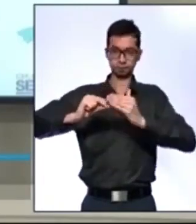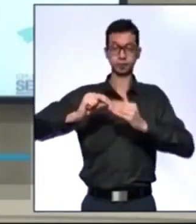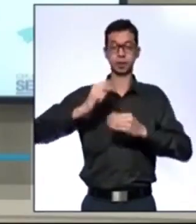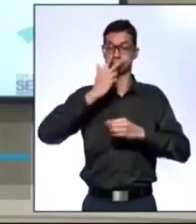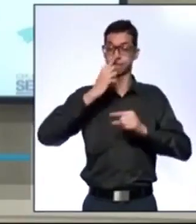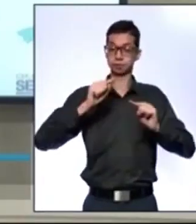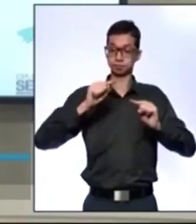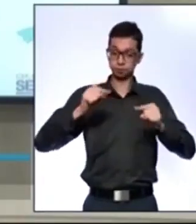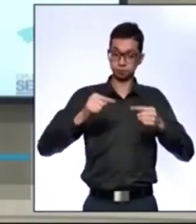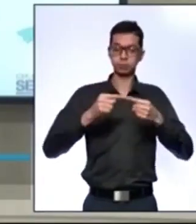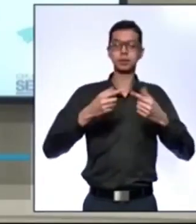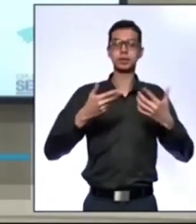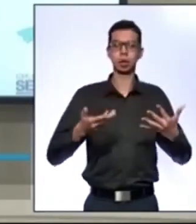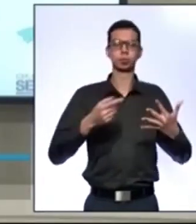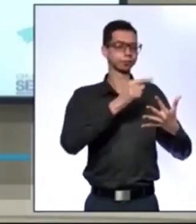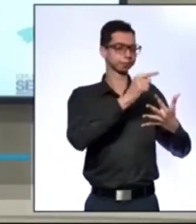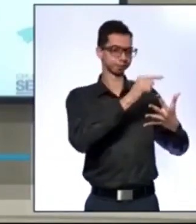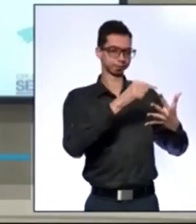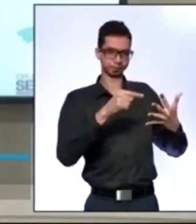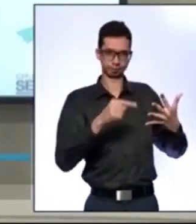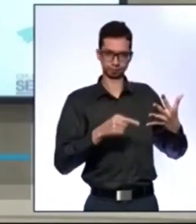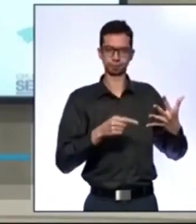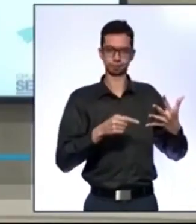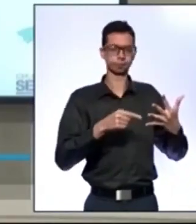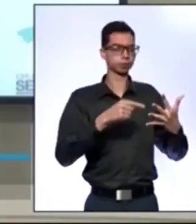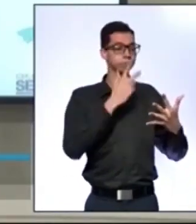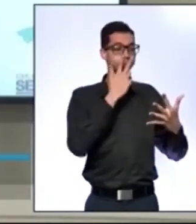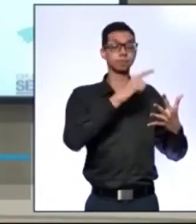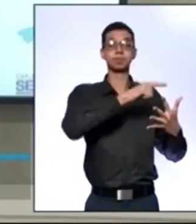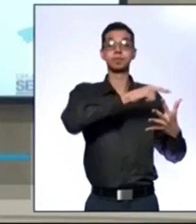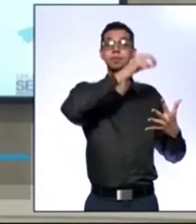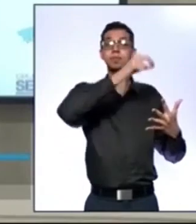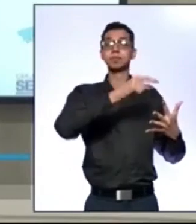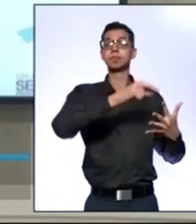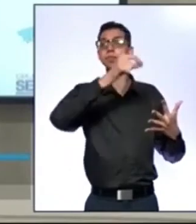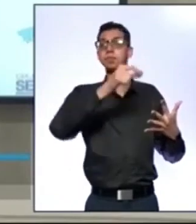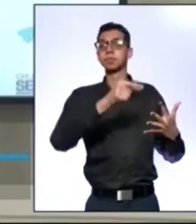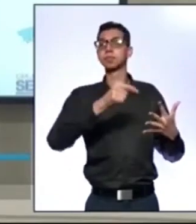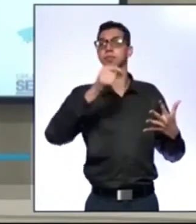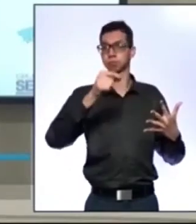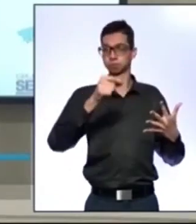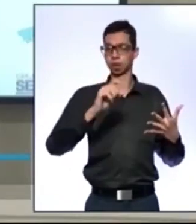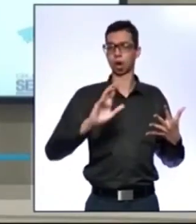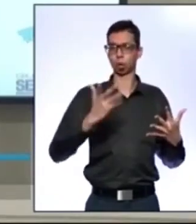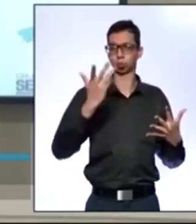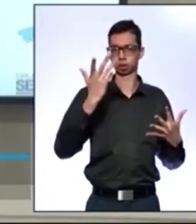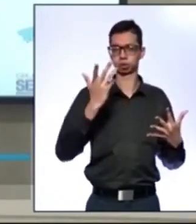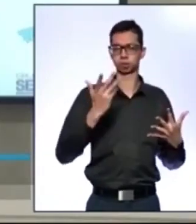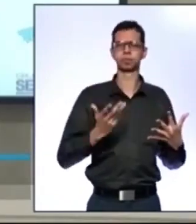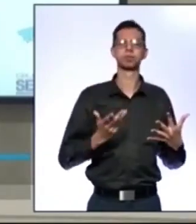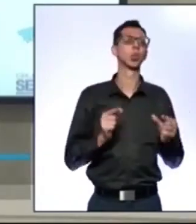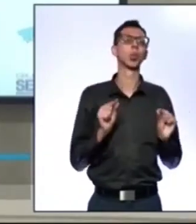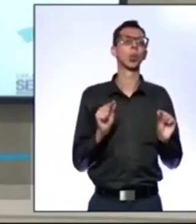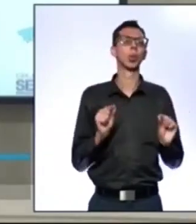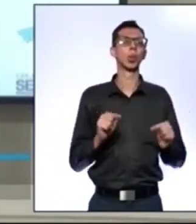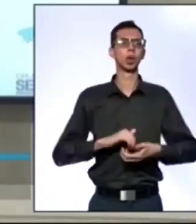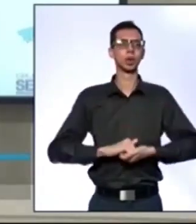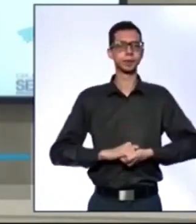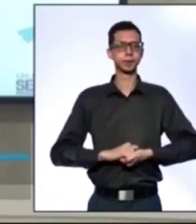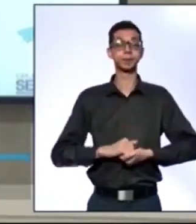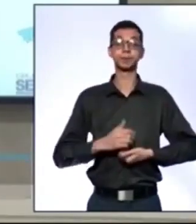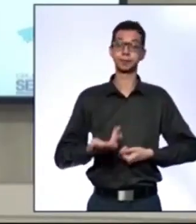foi selecionado. Foi selecionado. Tá, e daí, o que acontece? Acontece que